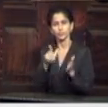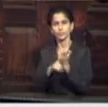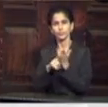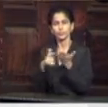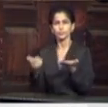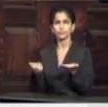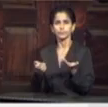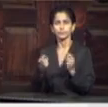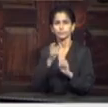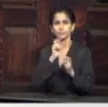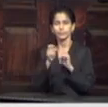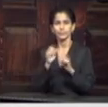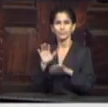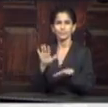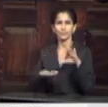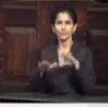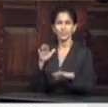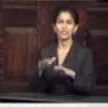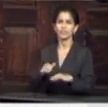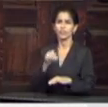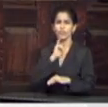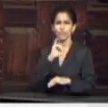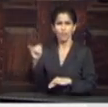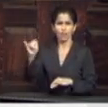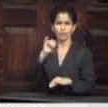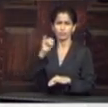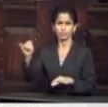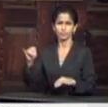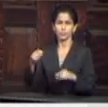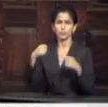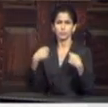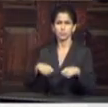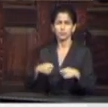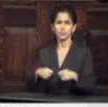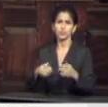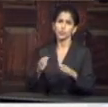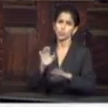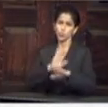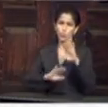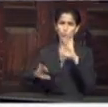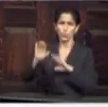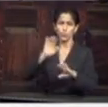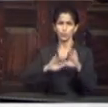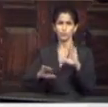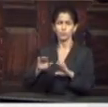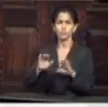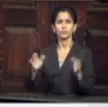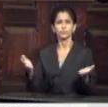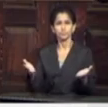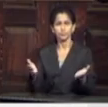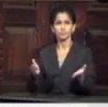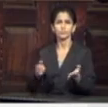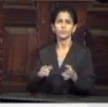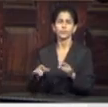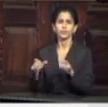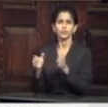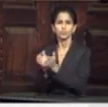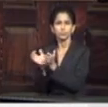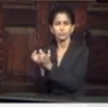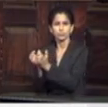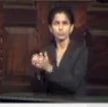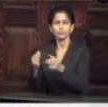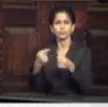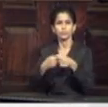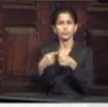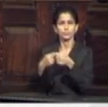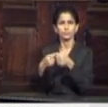esse argumento, muitas vezes brandido, de que é preciso tomar cuidado com os veículos de imprensa pequenos, alternativos, comunitários do interior,